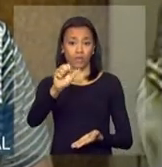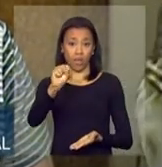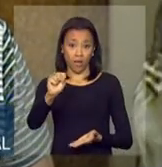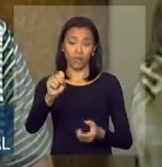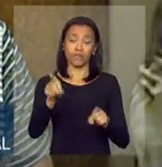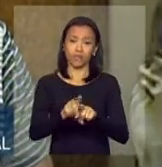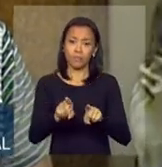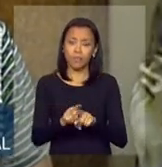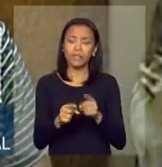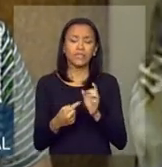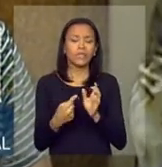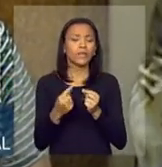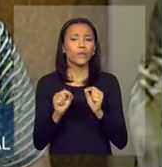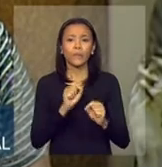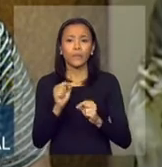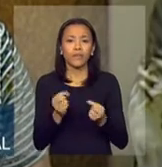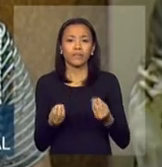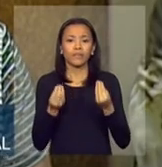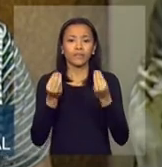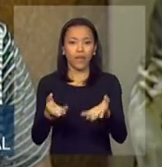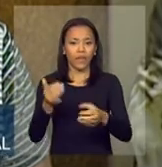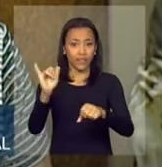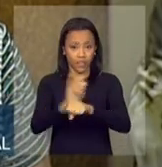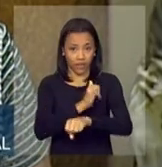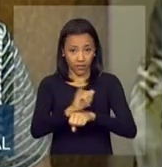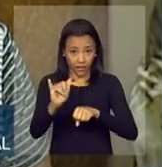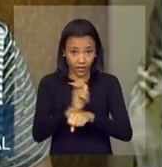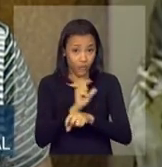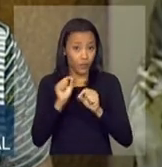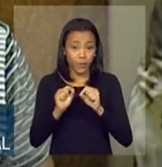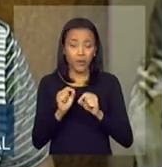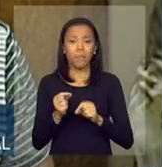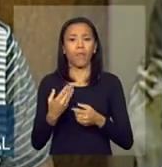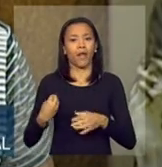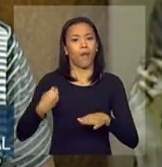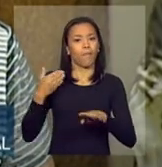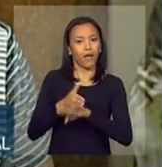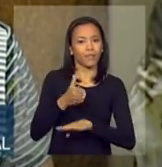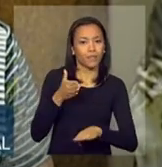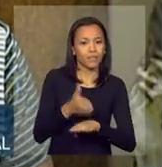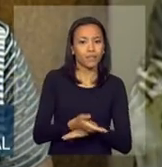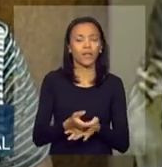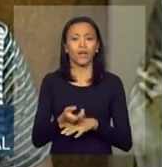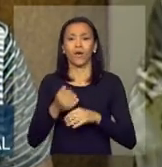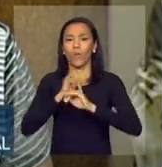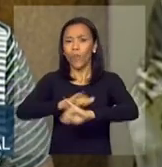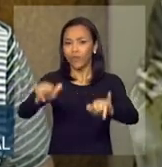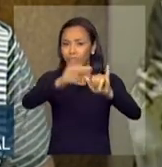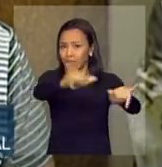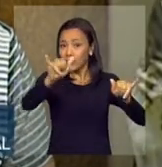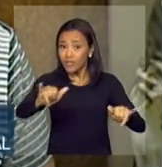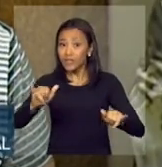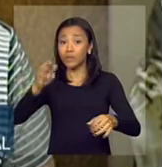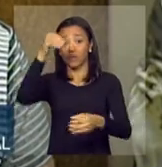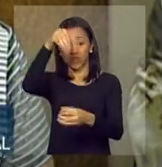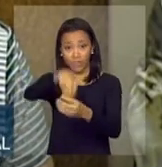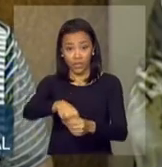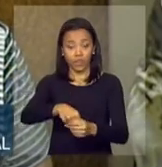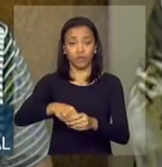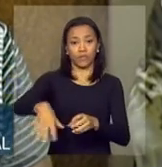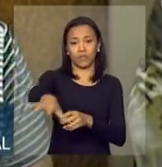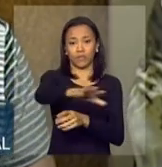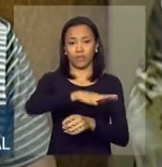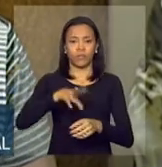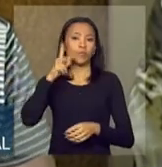CISAM como um instrumento para garantir a participação, a articulação e a pactuação no âmbito da política de SAM.